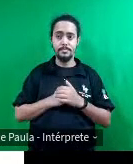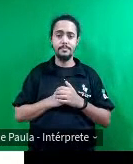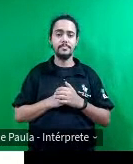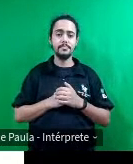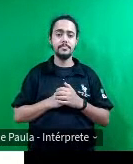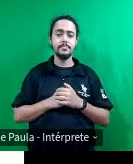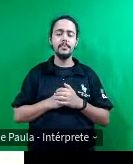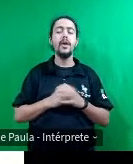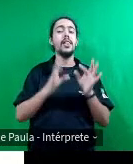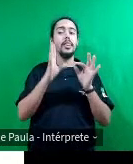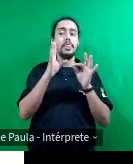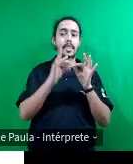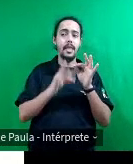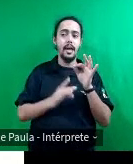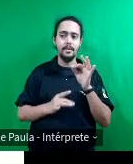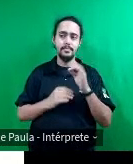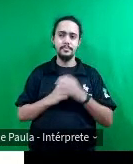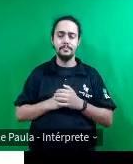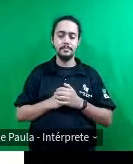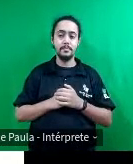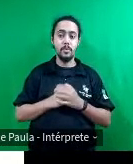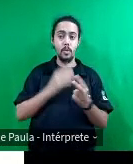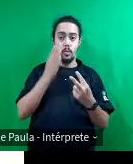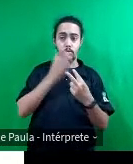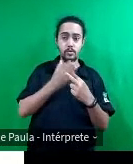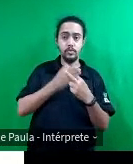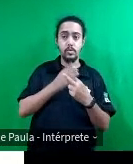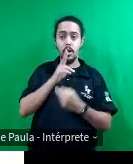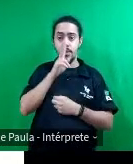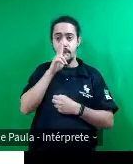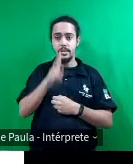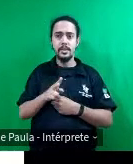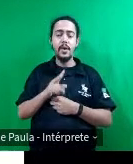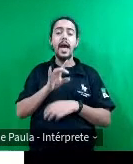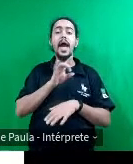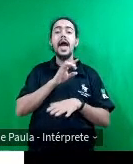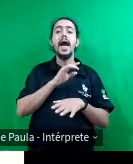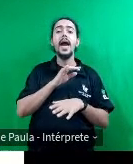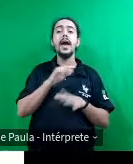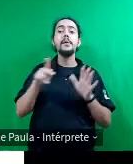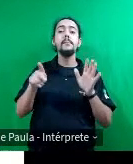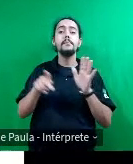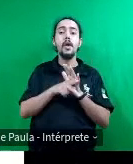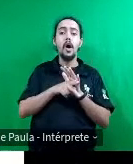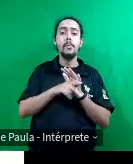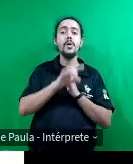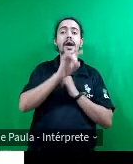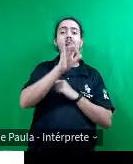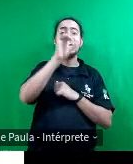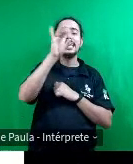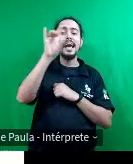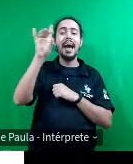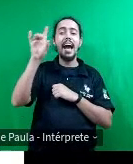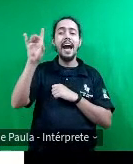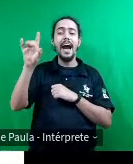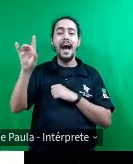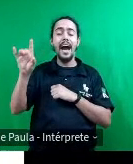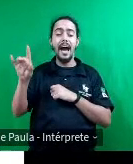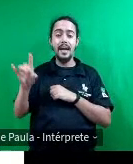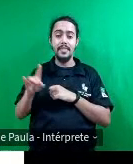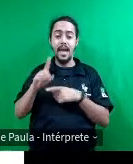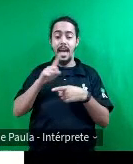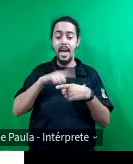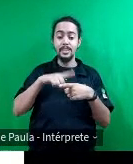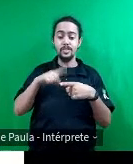detalhe, né? O divisor de tensão ele vai para qualquer número de resistores conectados em série no meu circuito. 2,